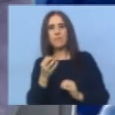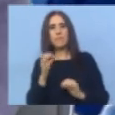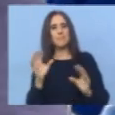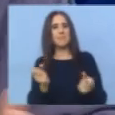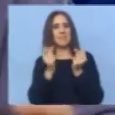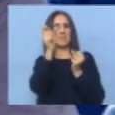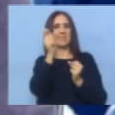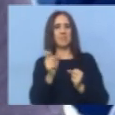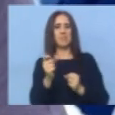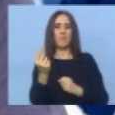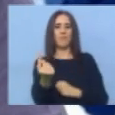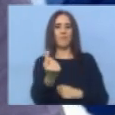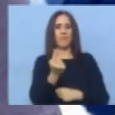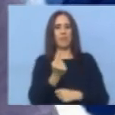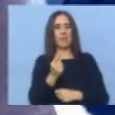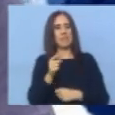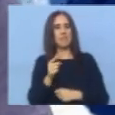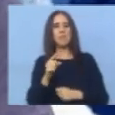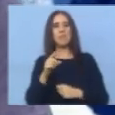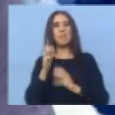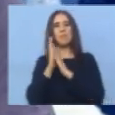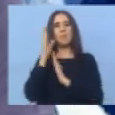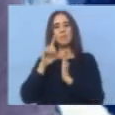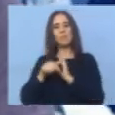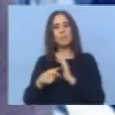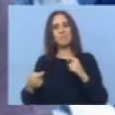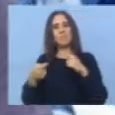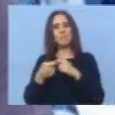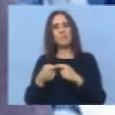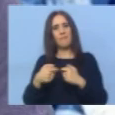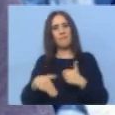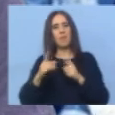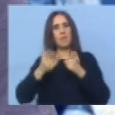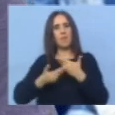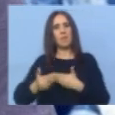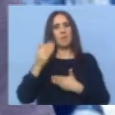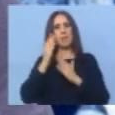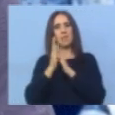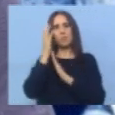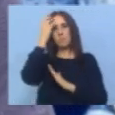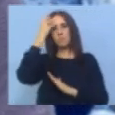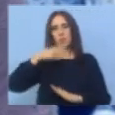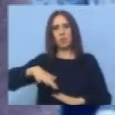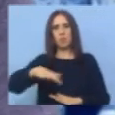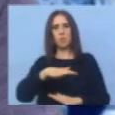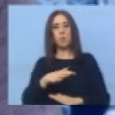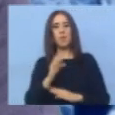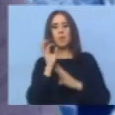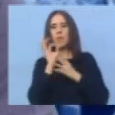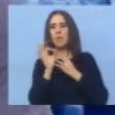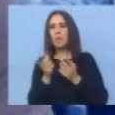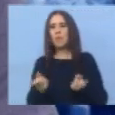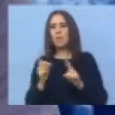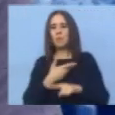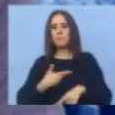Messias, este é que vem cumprir o projeto de Deus, este é que vem implementar o reino de Deus. E, de novo, aqui, todos aqueles elementos da